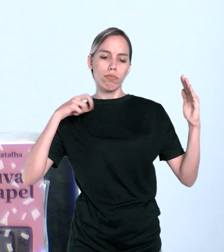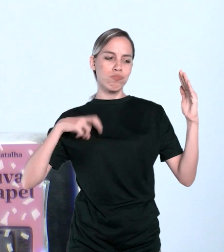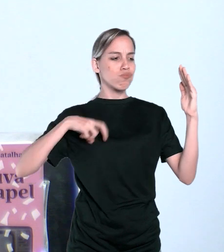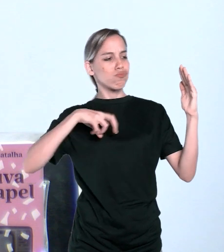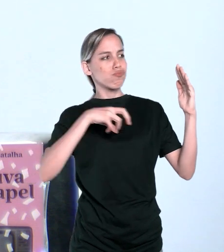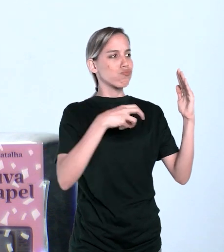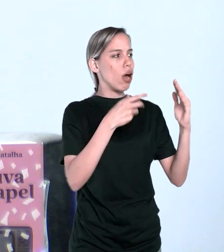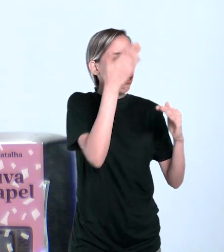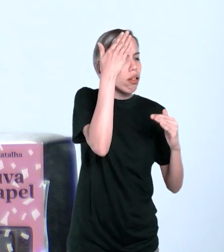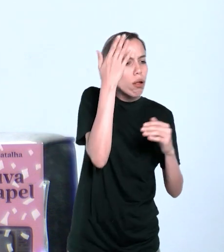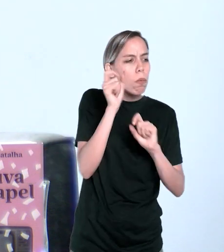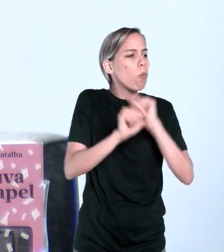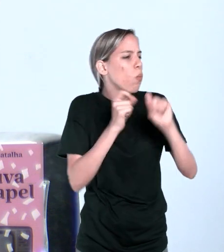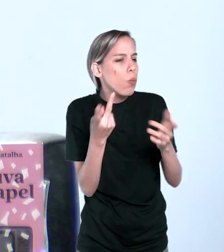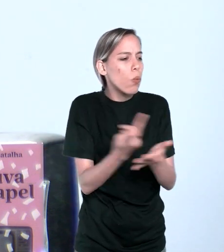sabe?